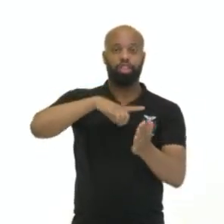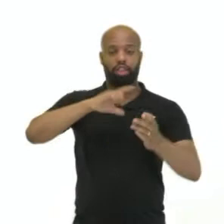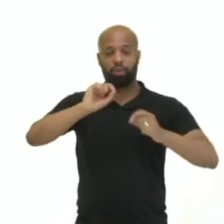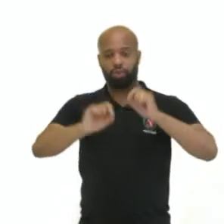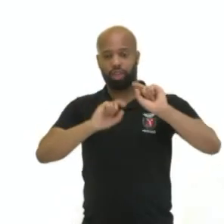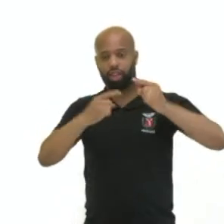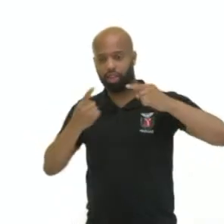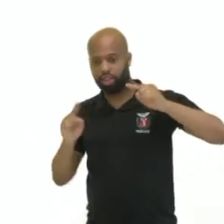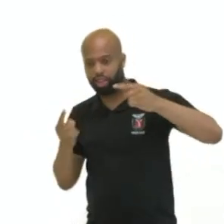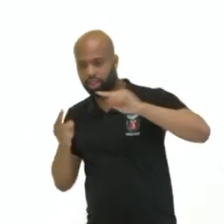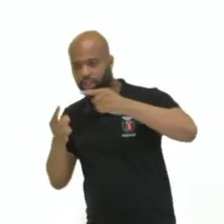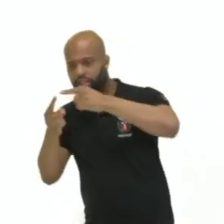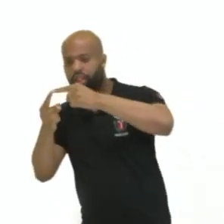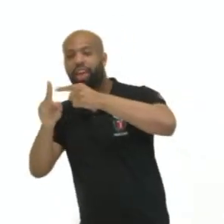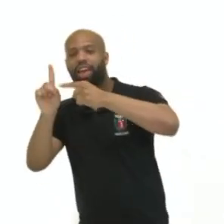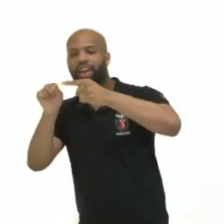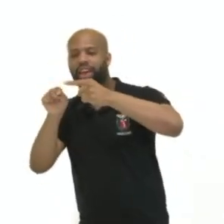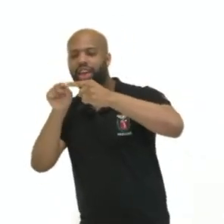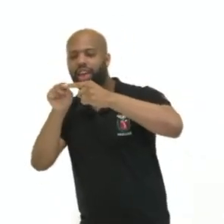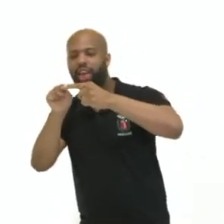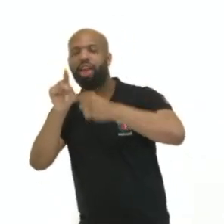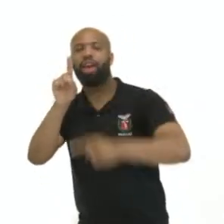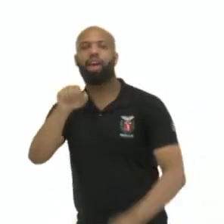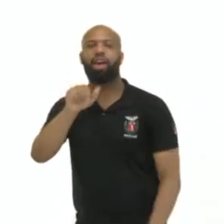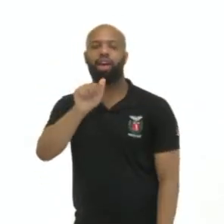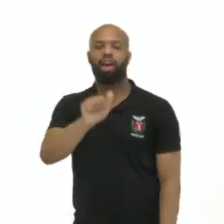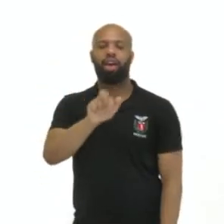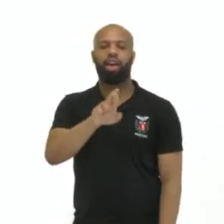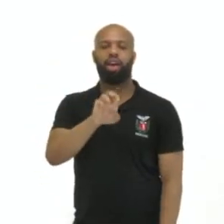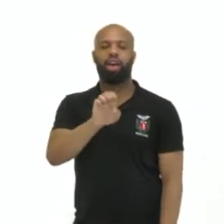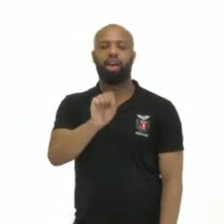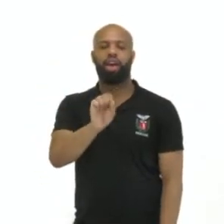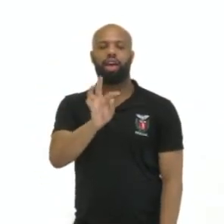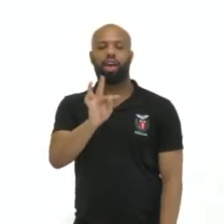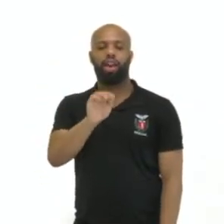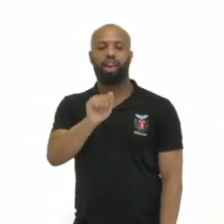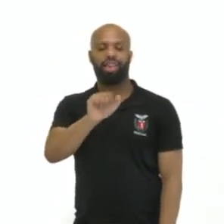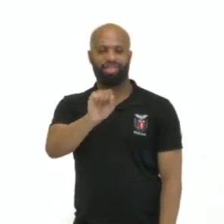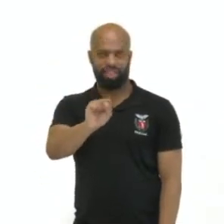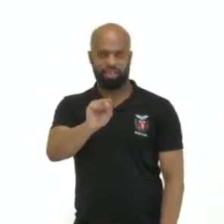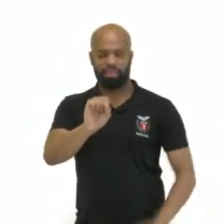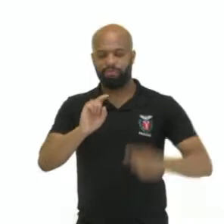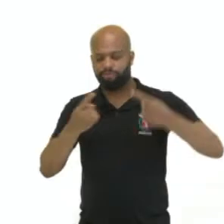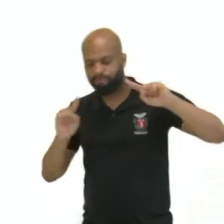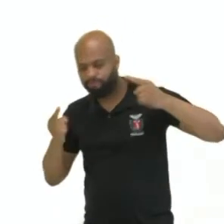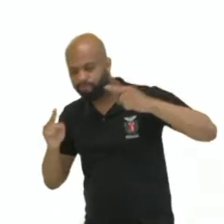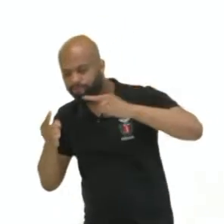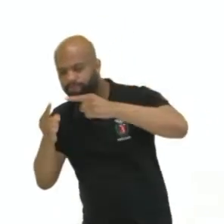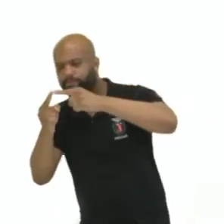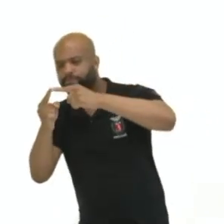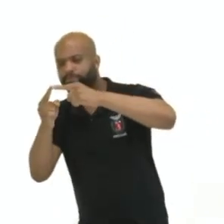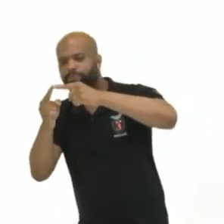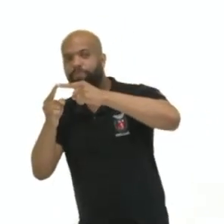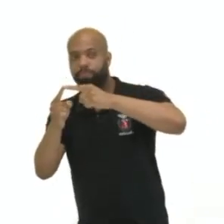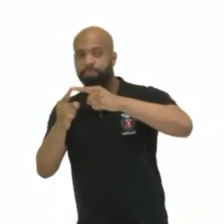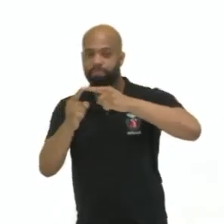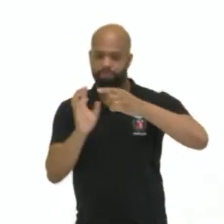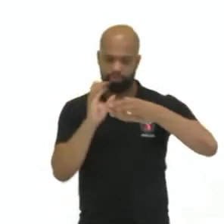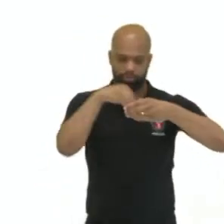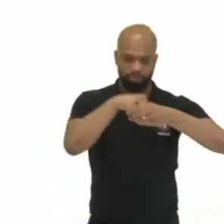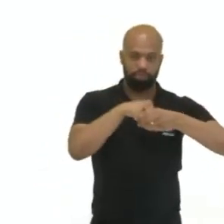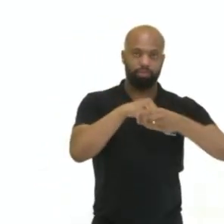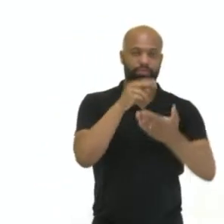arestas, segmentos de retas que se encontram fechados. E aqui dentro eu vou ter sempre